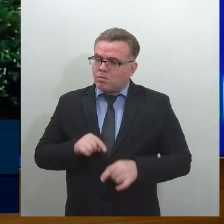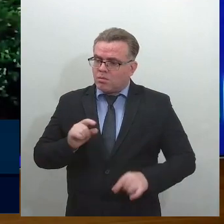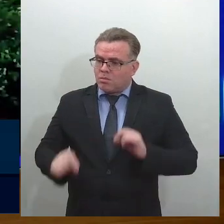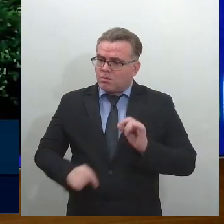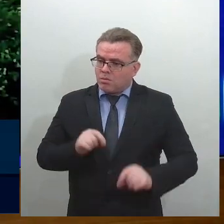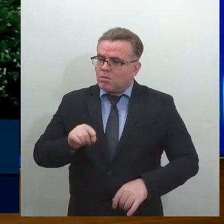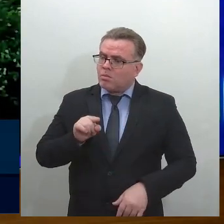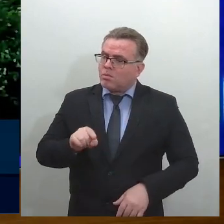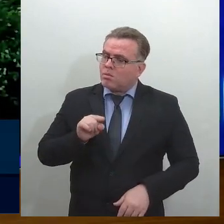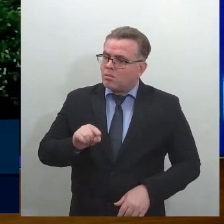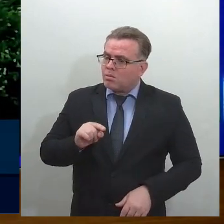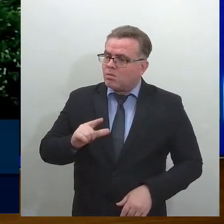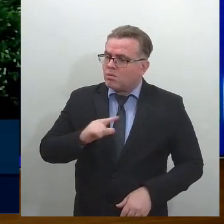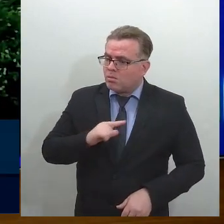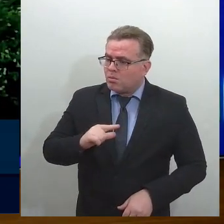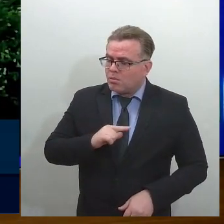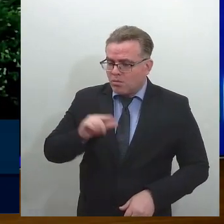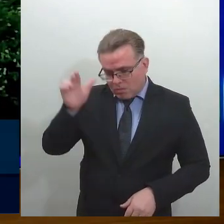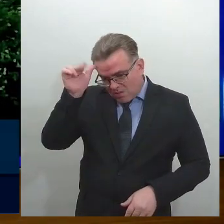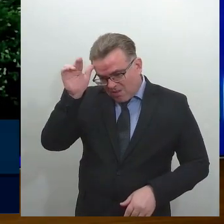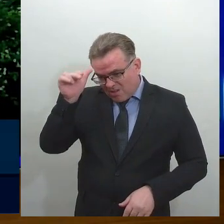ser domado, agora estudar eu nunca vi.